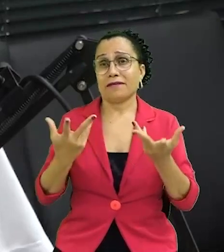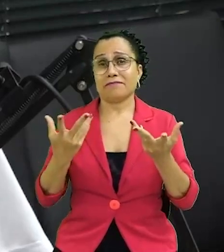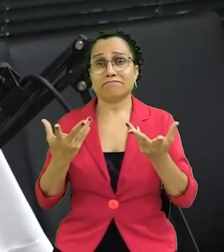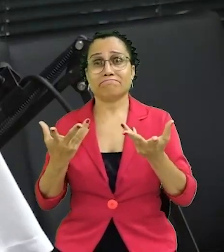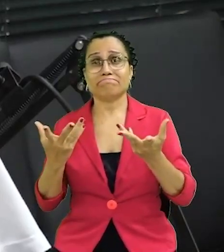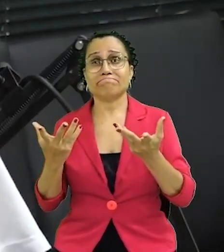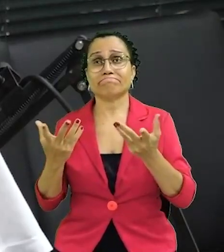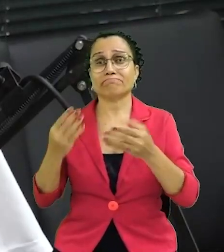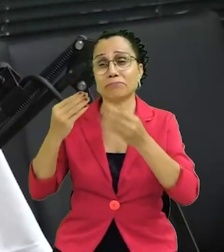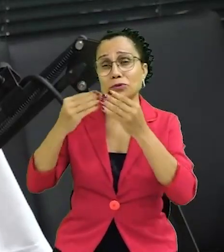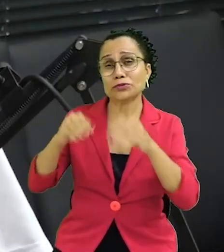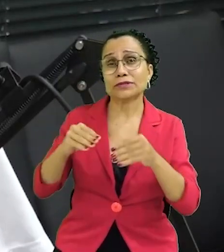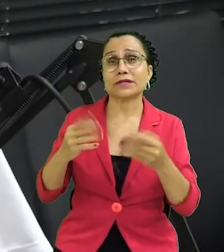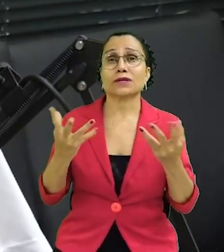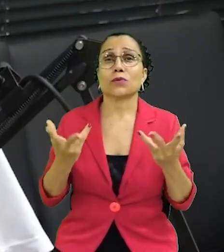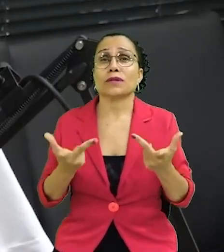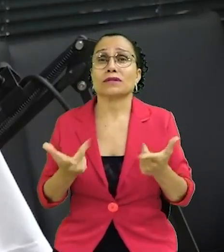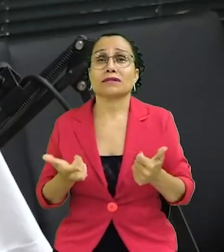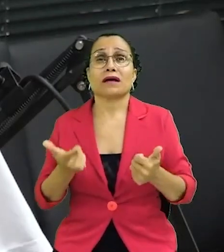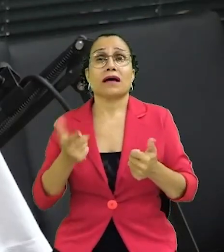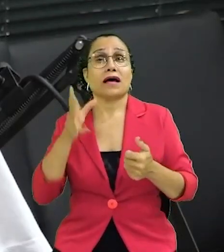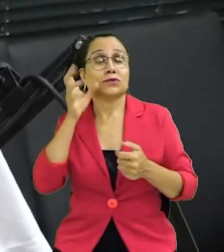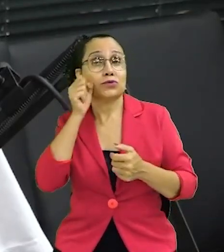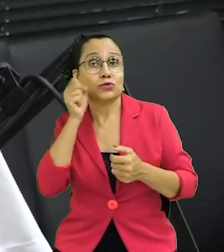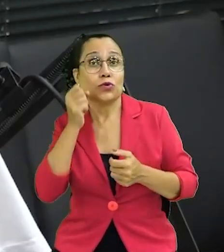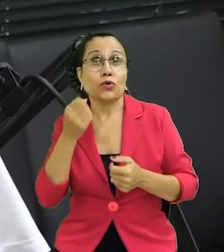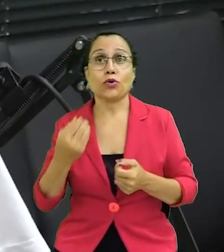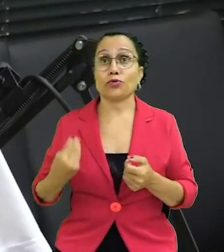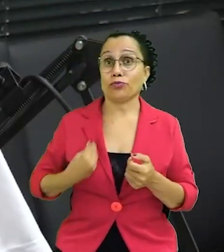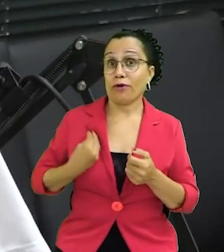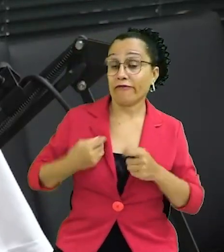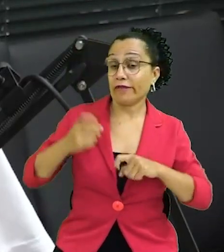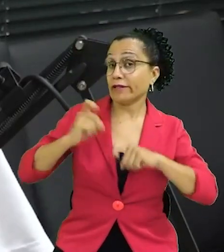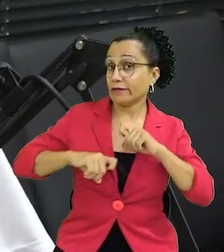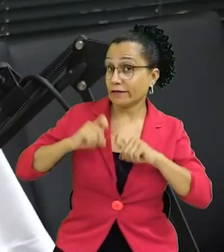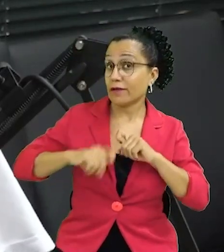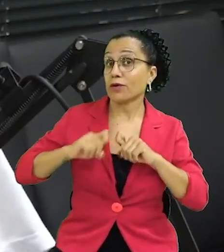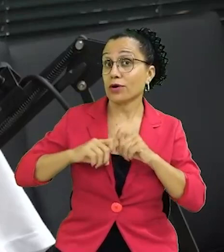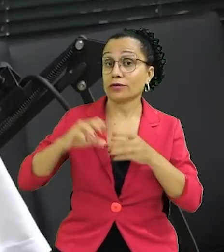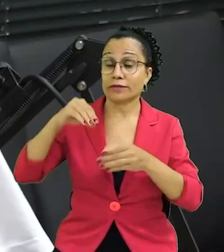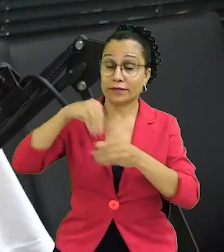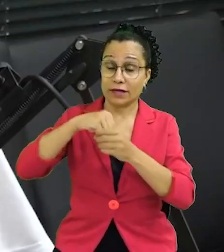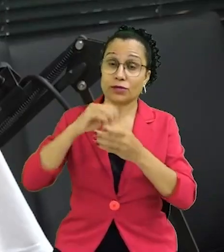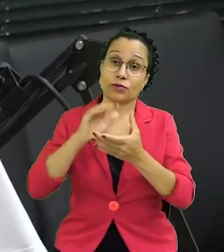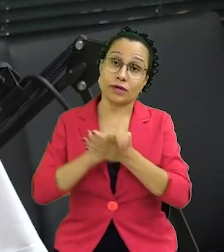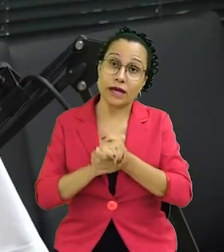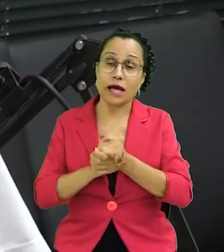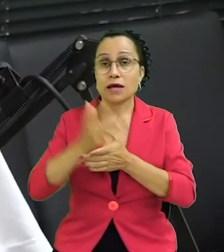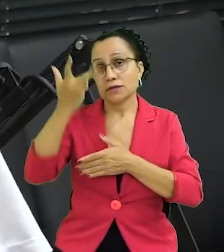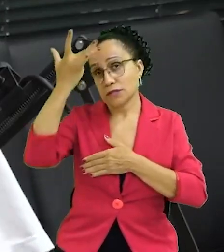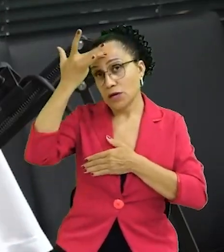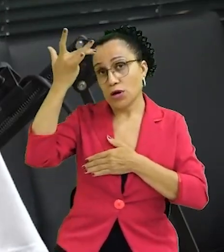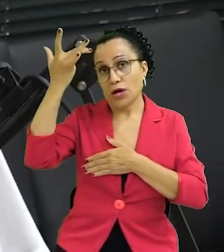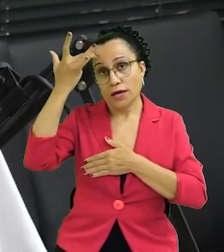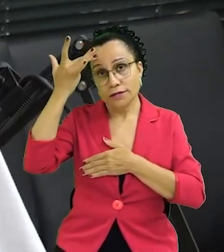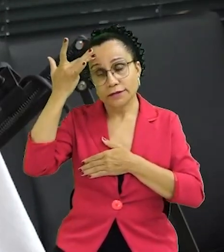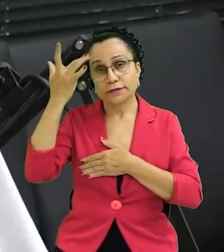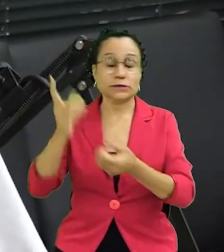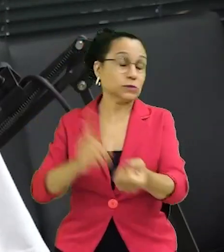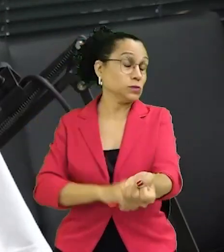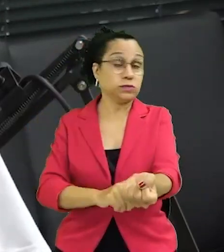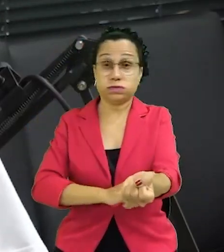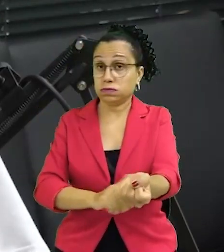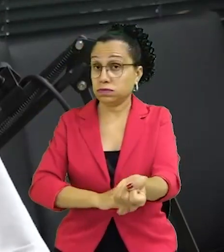sono, afetando até a vida sexual de um casamento e a saúde mental, o estresse